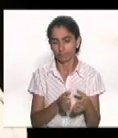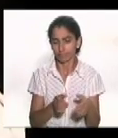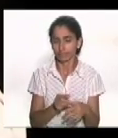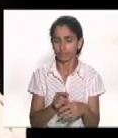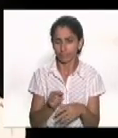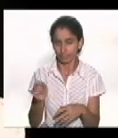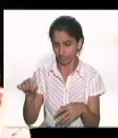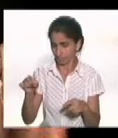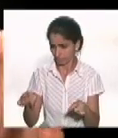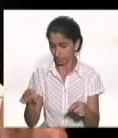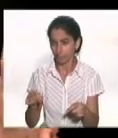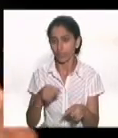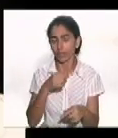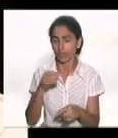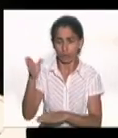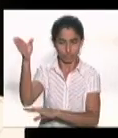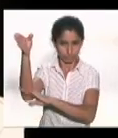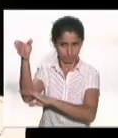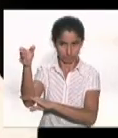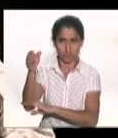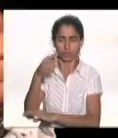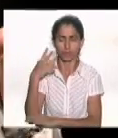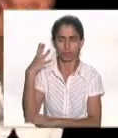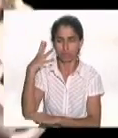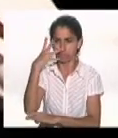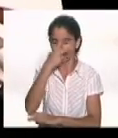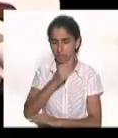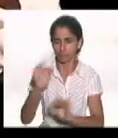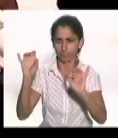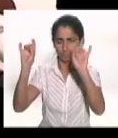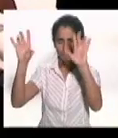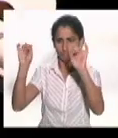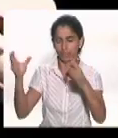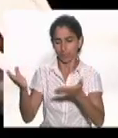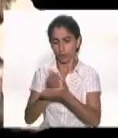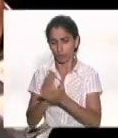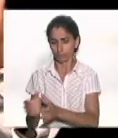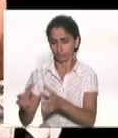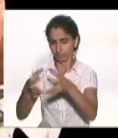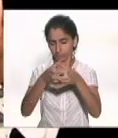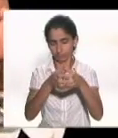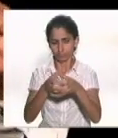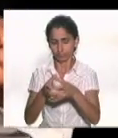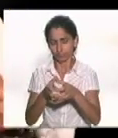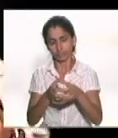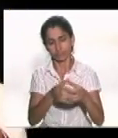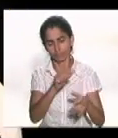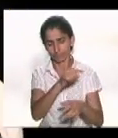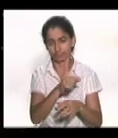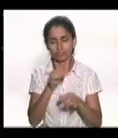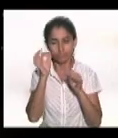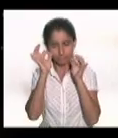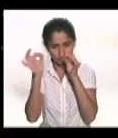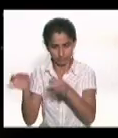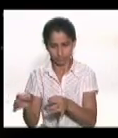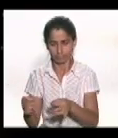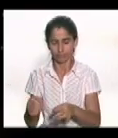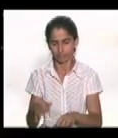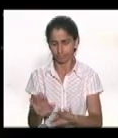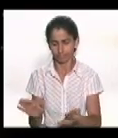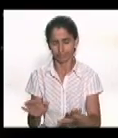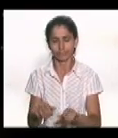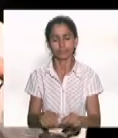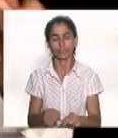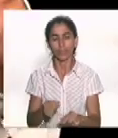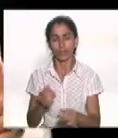Nessa posição, nesse hotel maravilhoso, uns foram ver, deixa eu tirar aqui porque bati aqui.